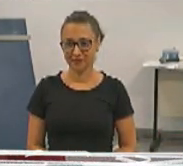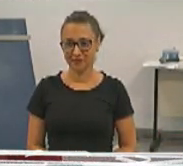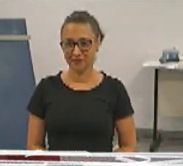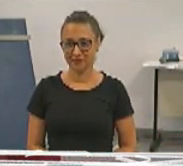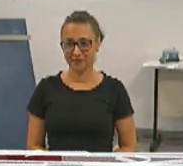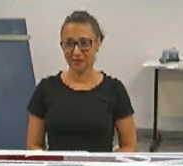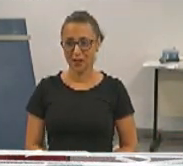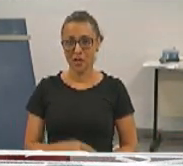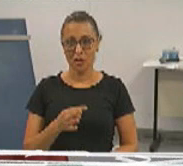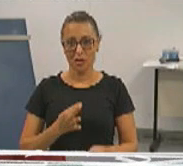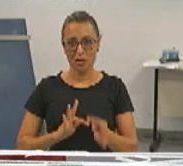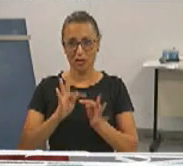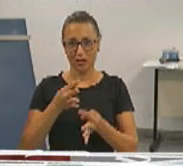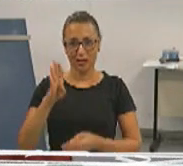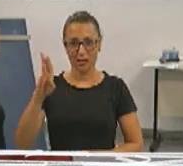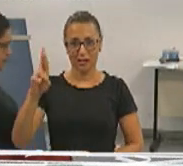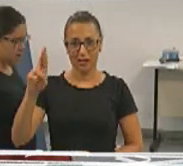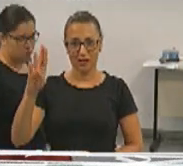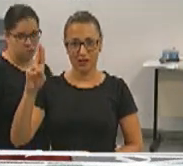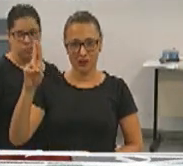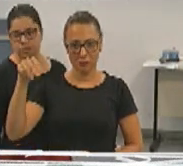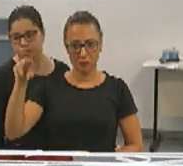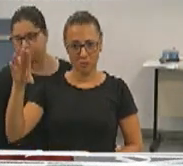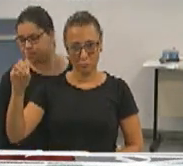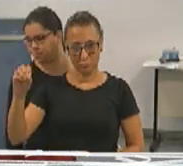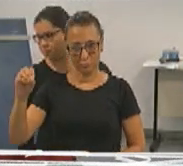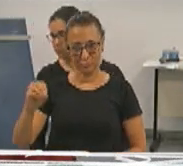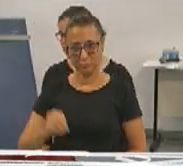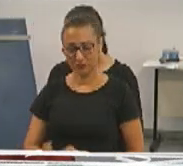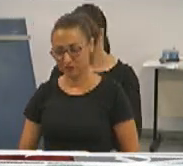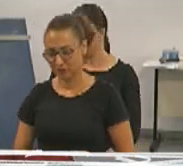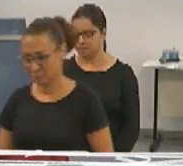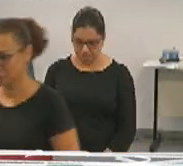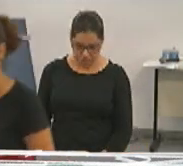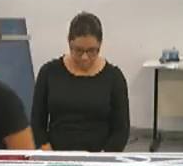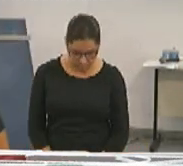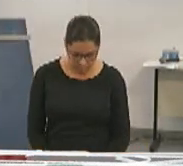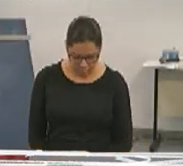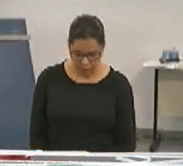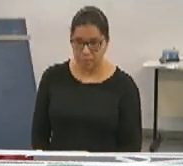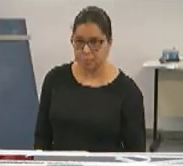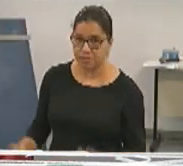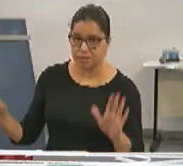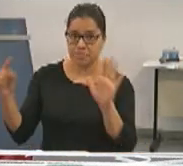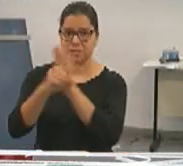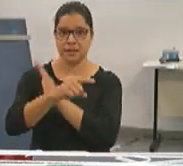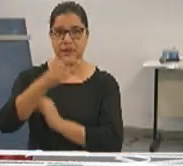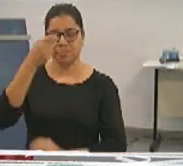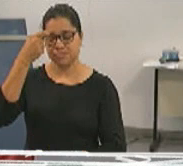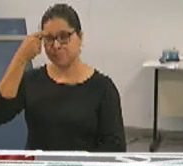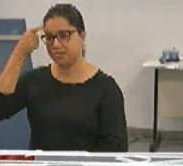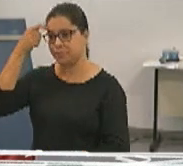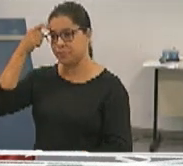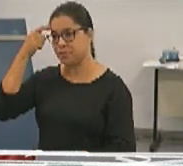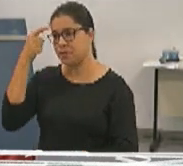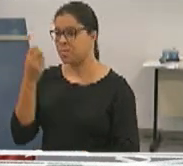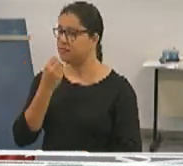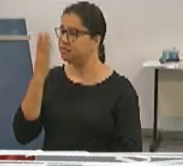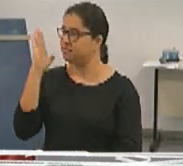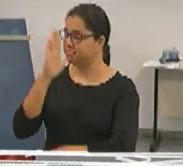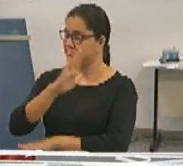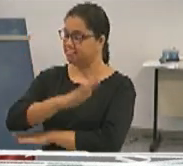Técnico Bruno César faz a pergunta necessariamente para a professora Liane. Boa tarde. Eu trabalho na FCA,